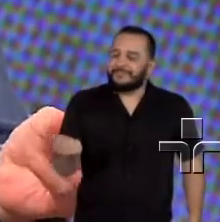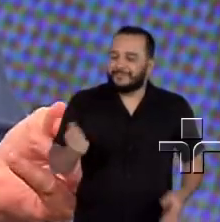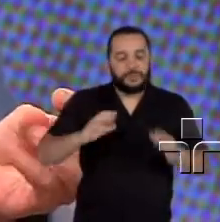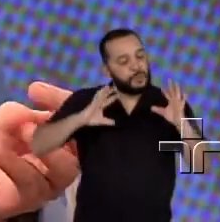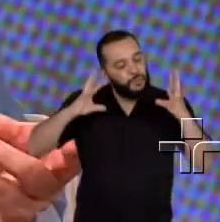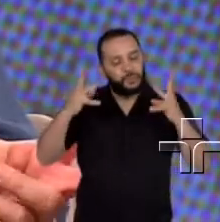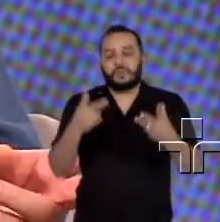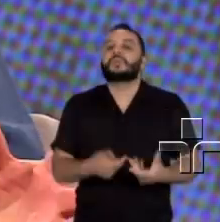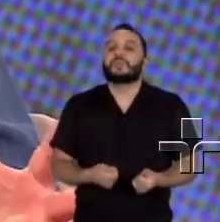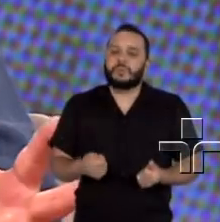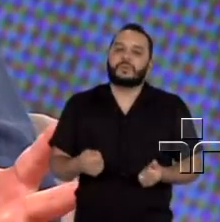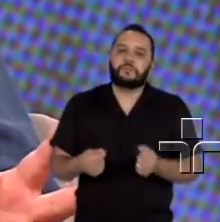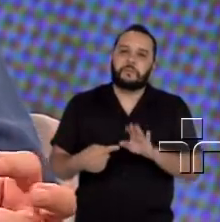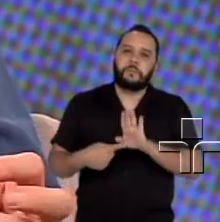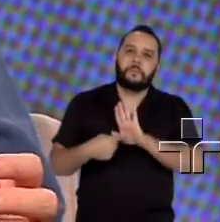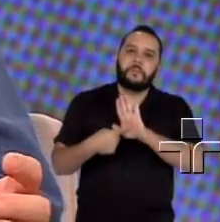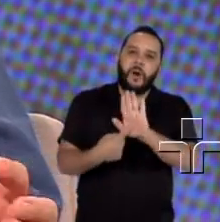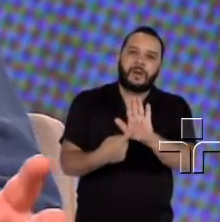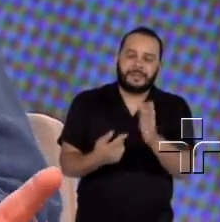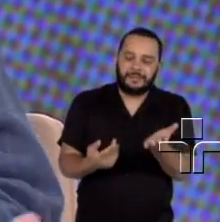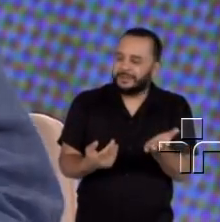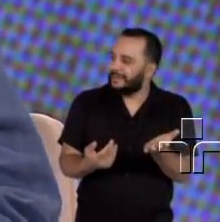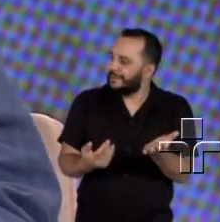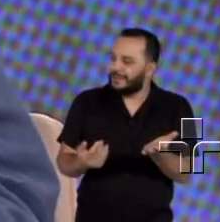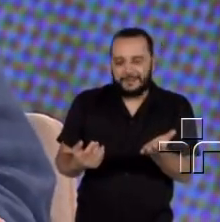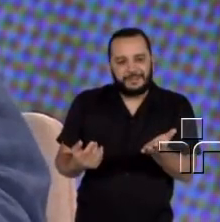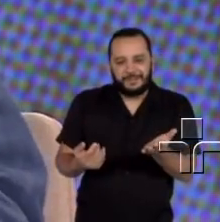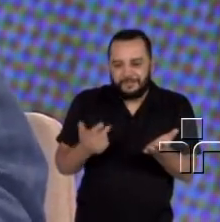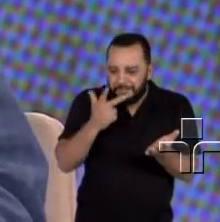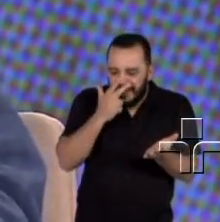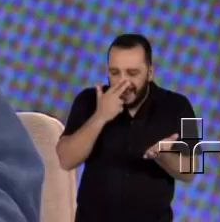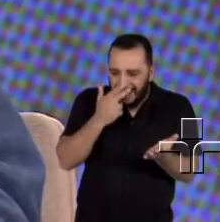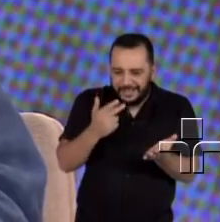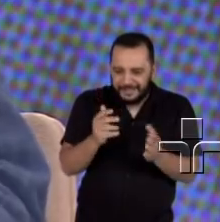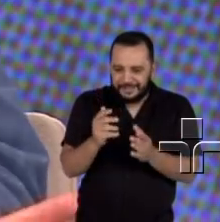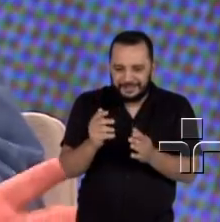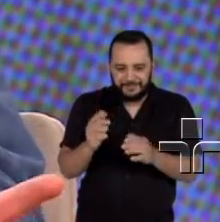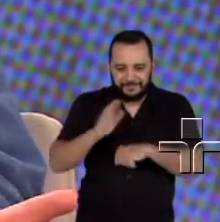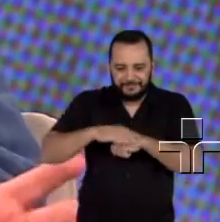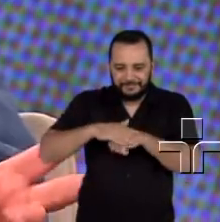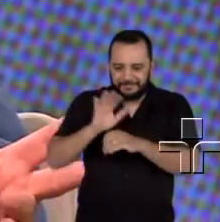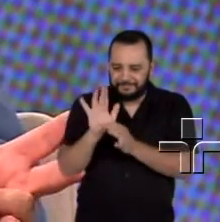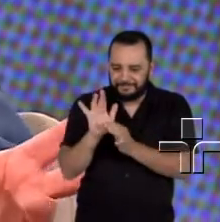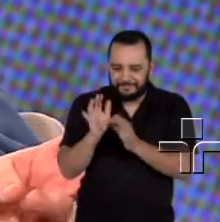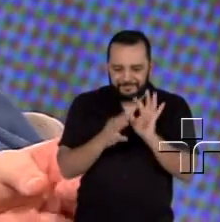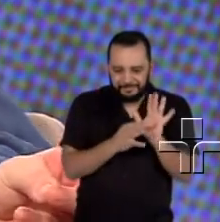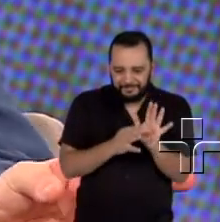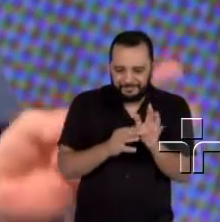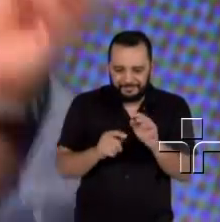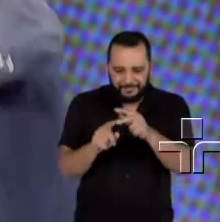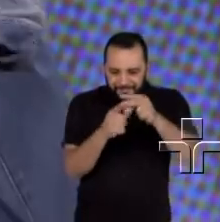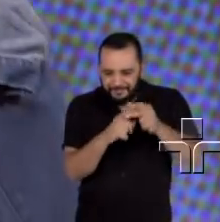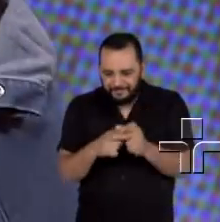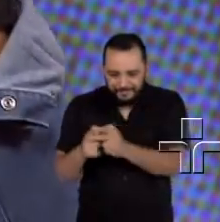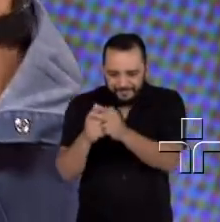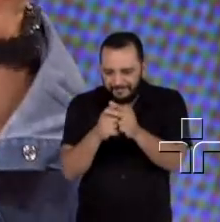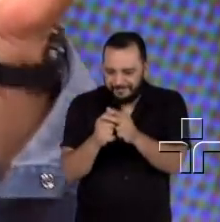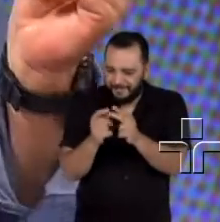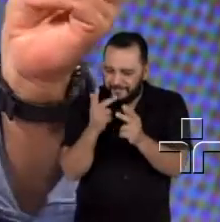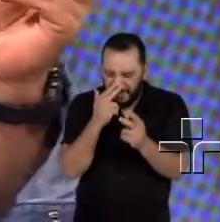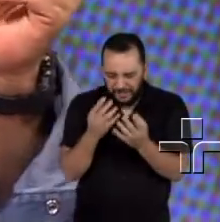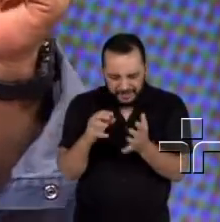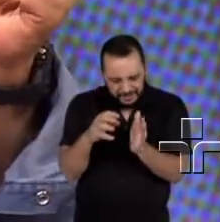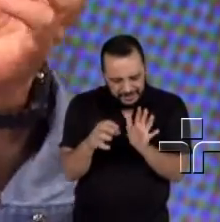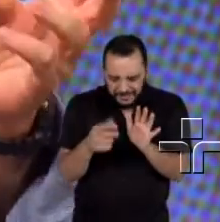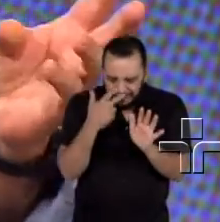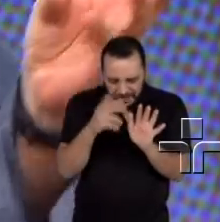tudo acaba trazendo para as mãos da gente quase uma sexta escuta, né? Um